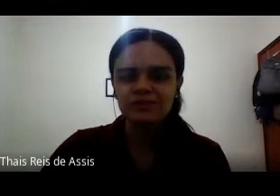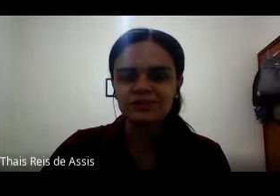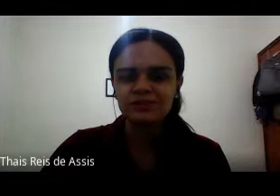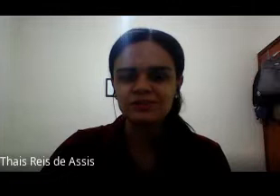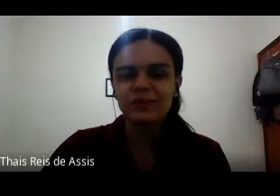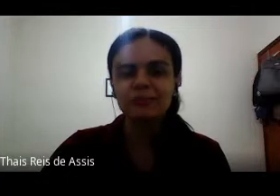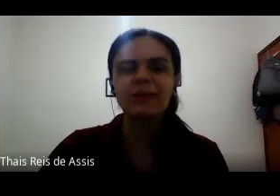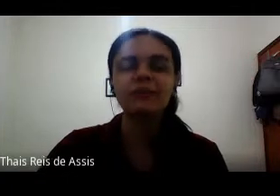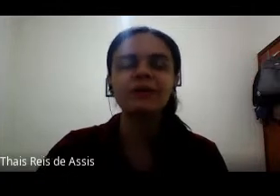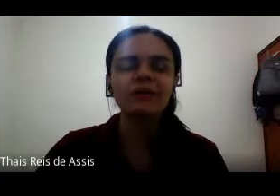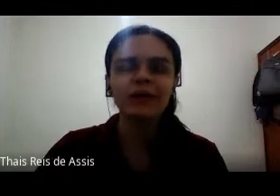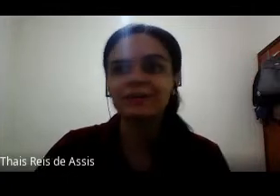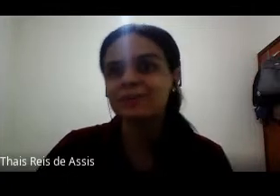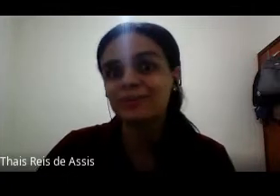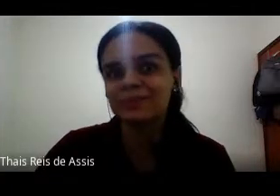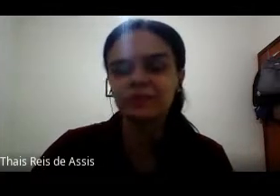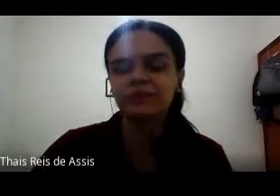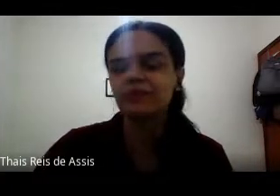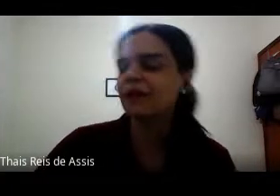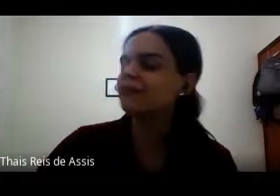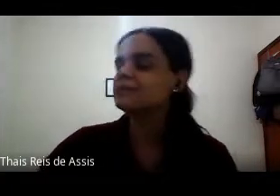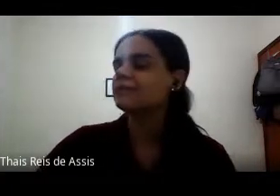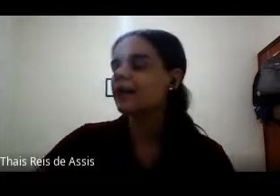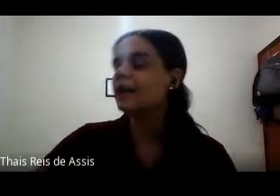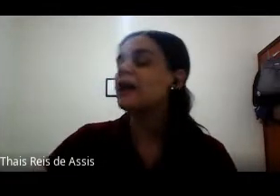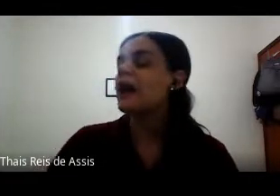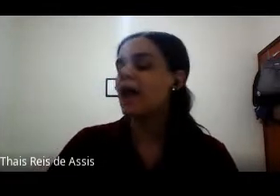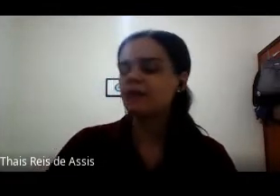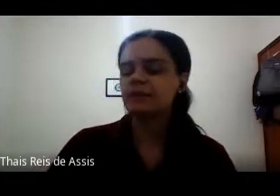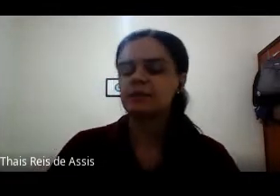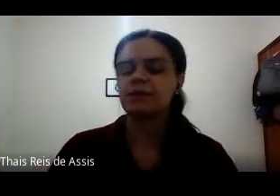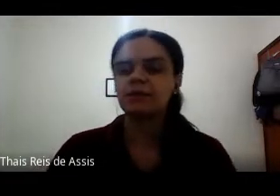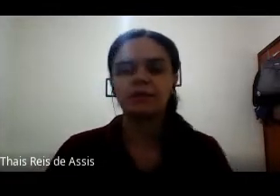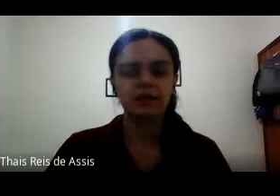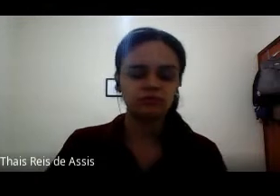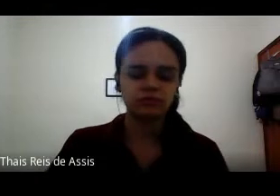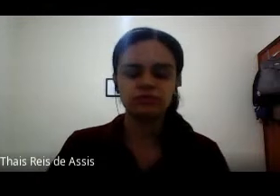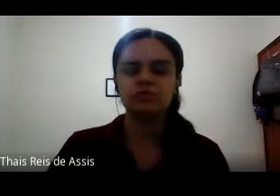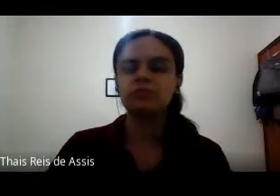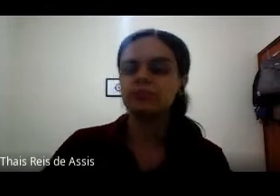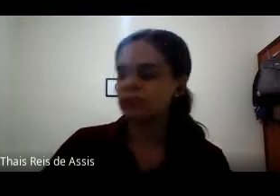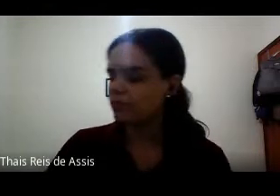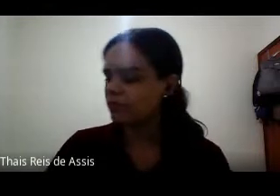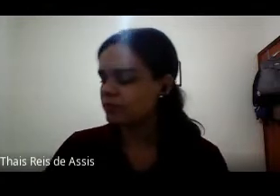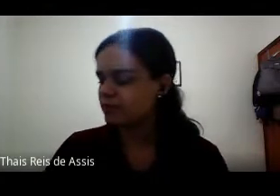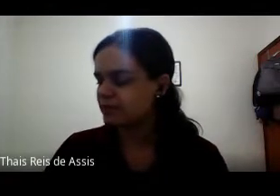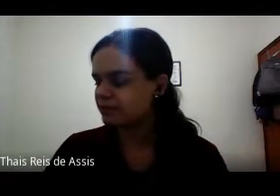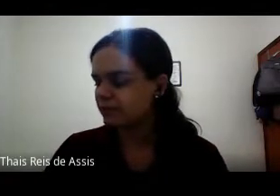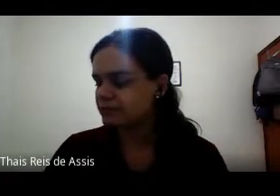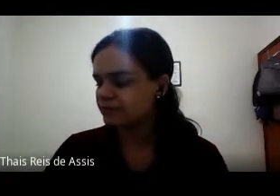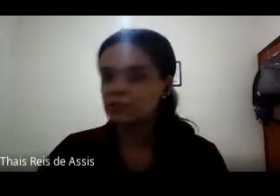tinha o computador à minha disposição, que eu vou lá, o celular. Ah, eu quero saber o que é, digito, pronto, acabou, o Google